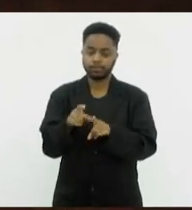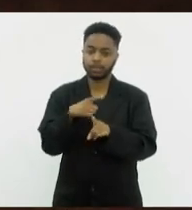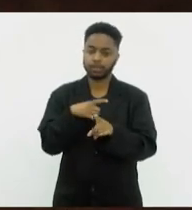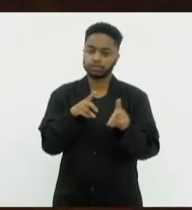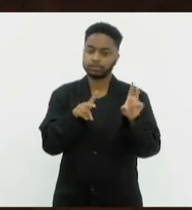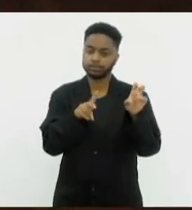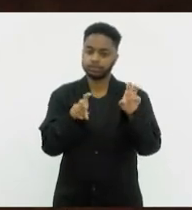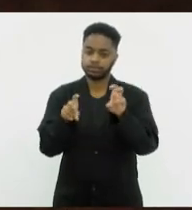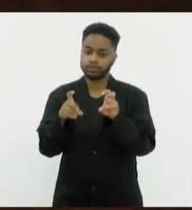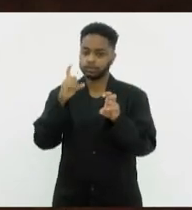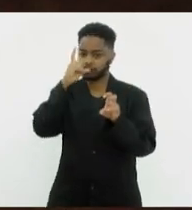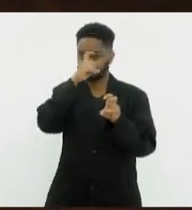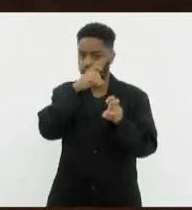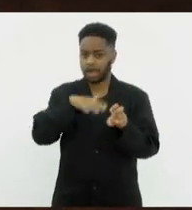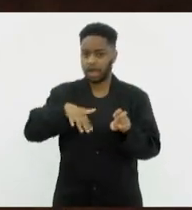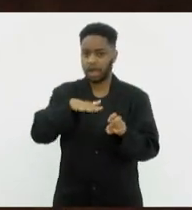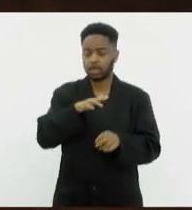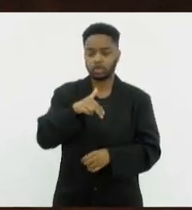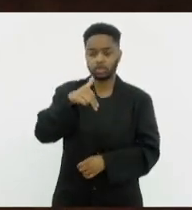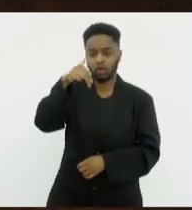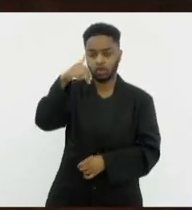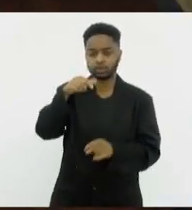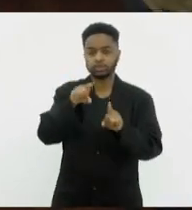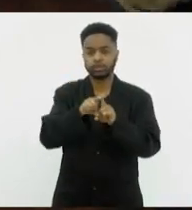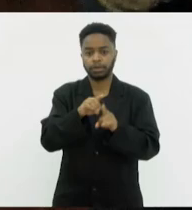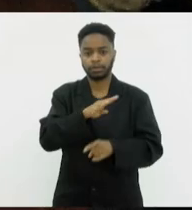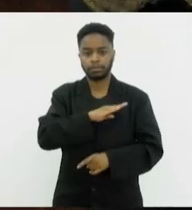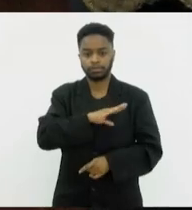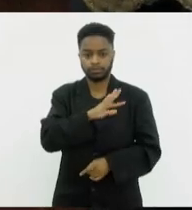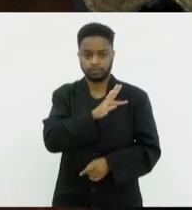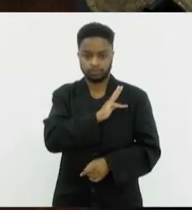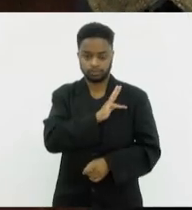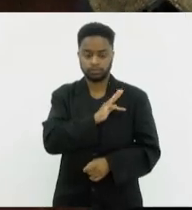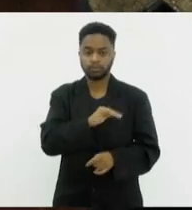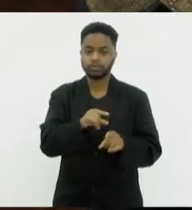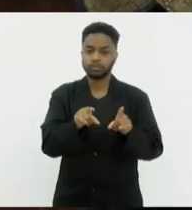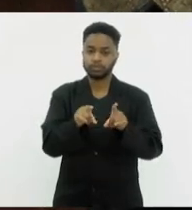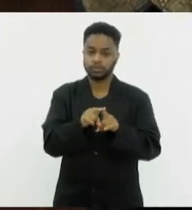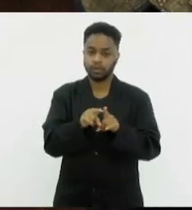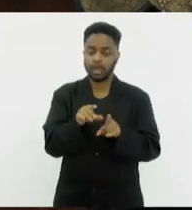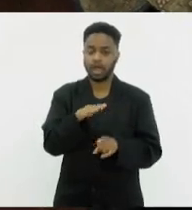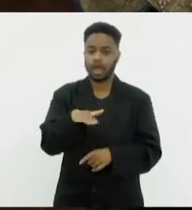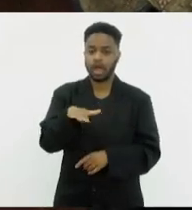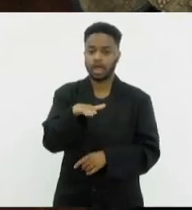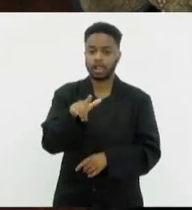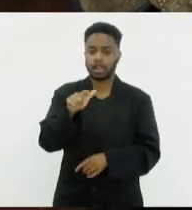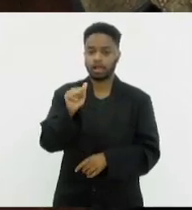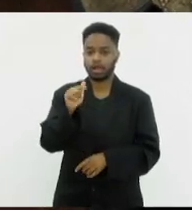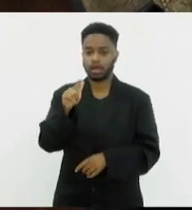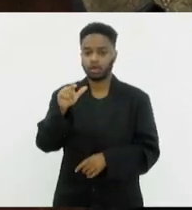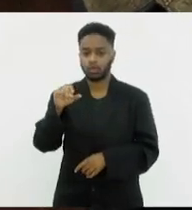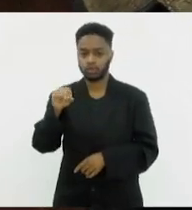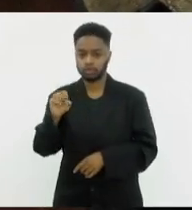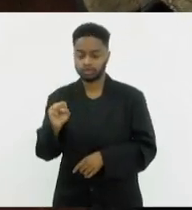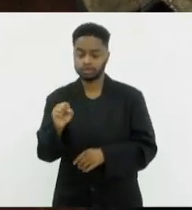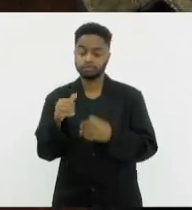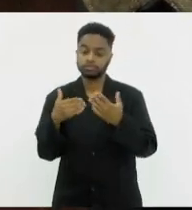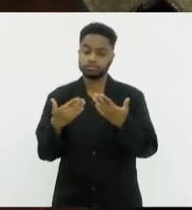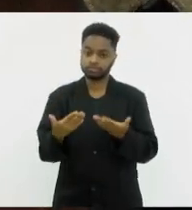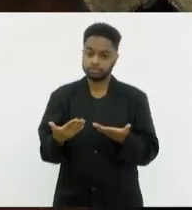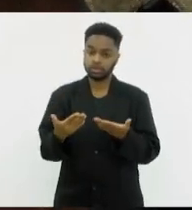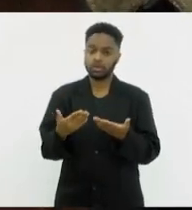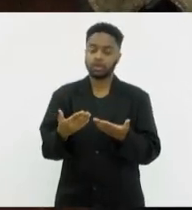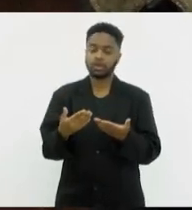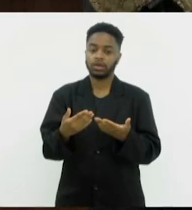na região norte e também na Baixada Fluminense e na região dos Lagos, então a interiorização